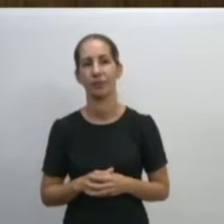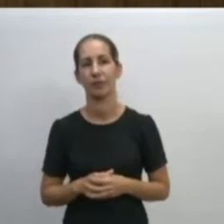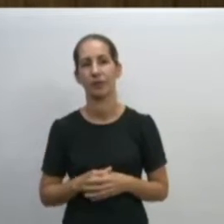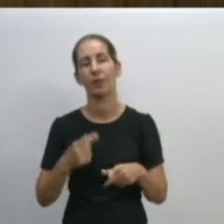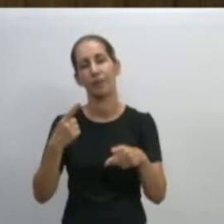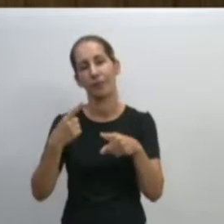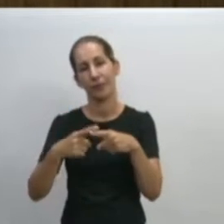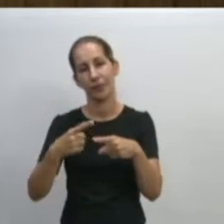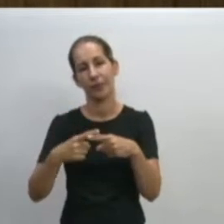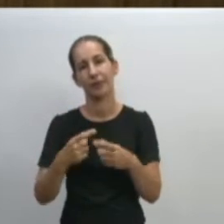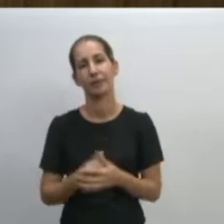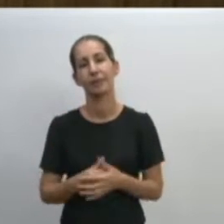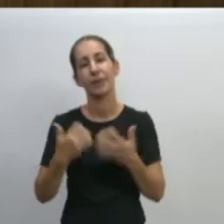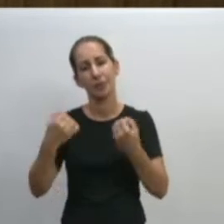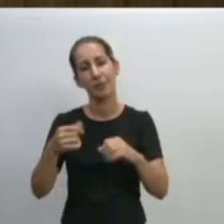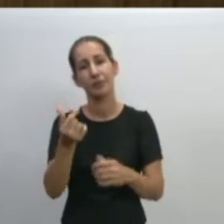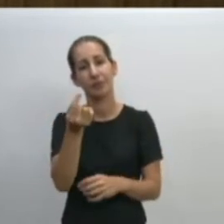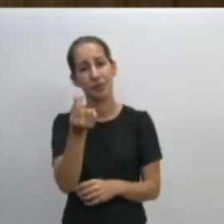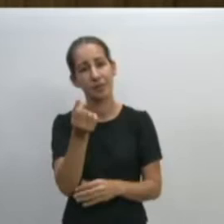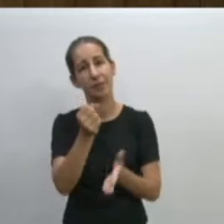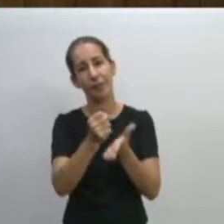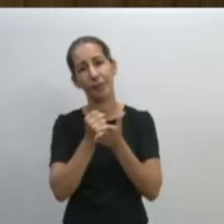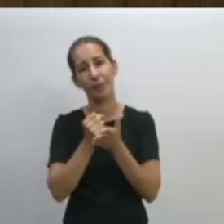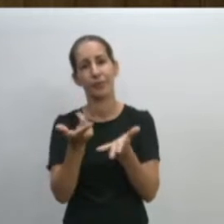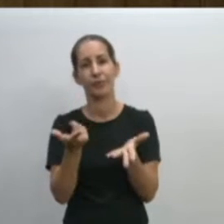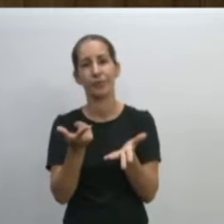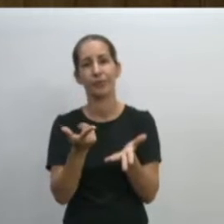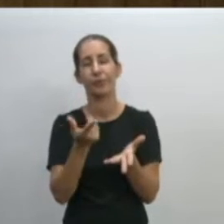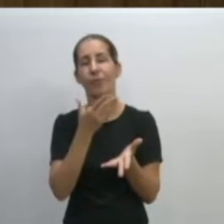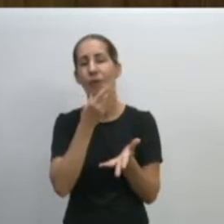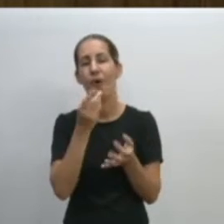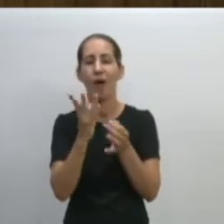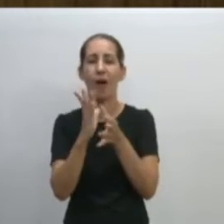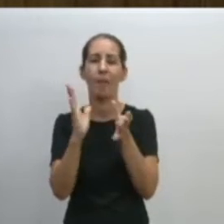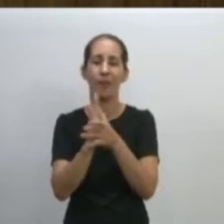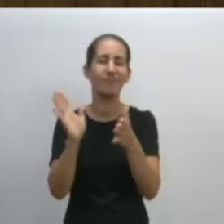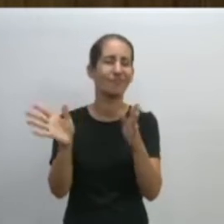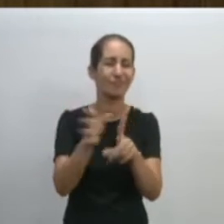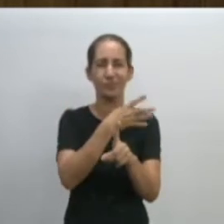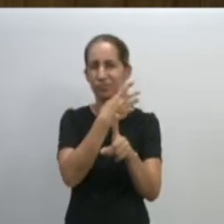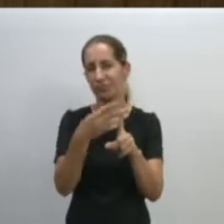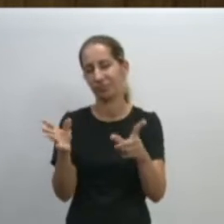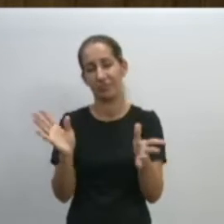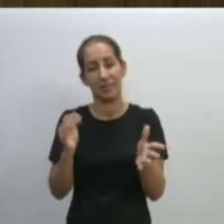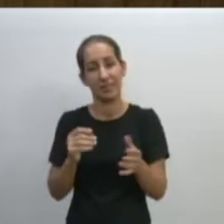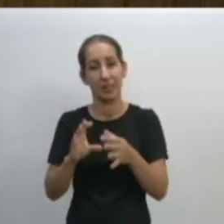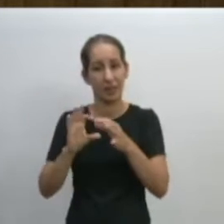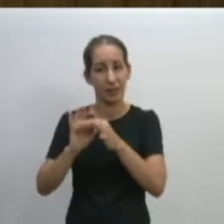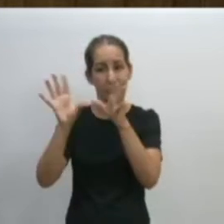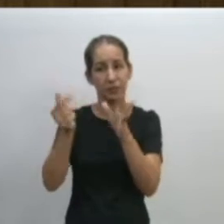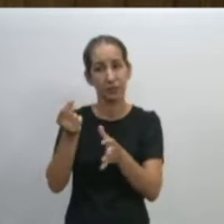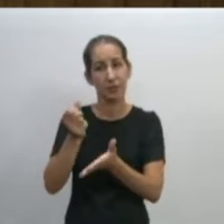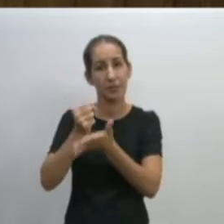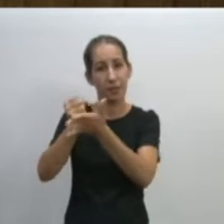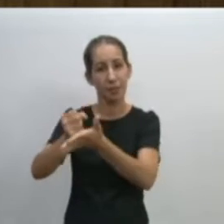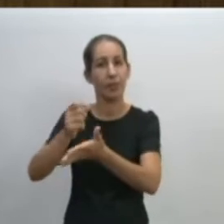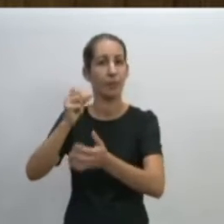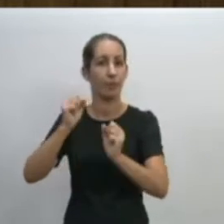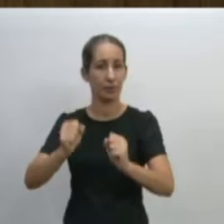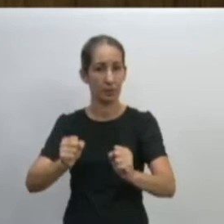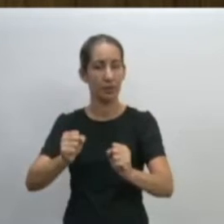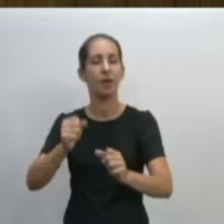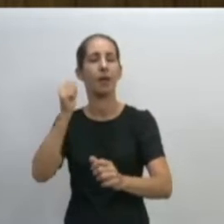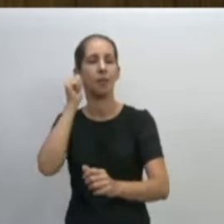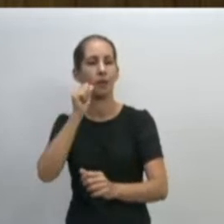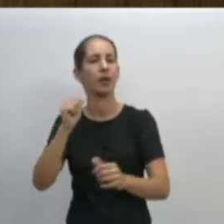porque justamente dependem financeiramente de seus agressores. Então, dando independência financeira, essas mulheres elas